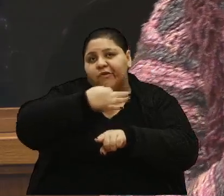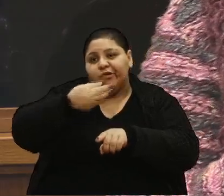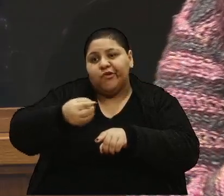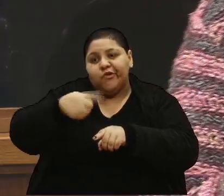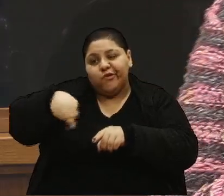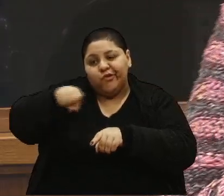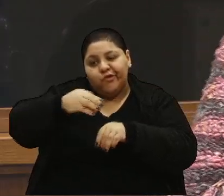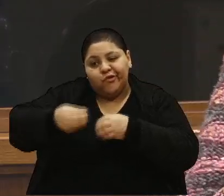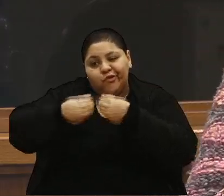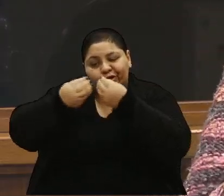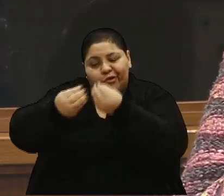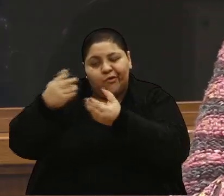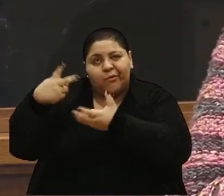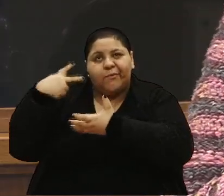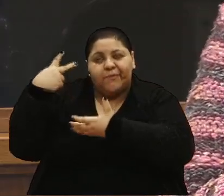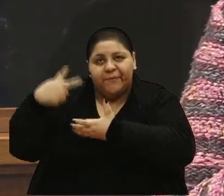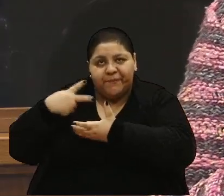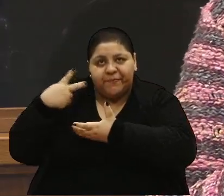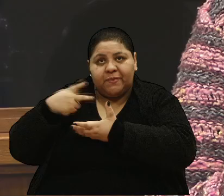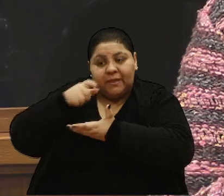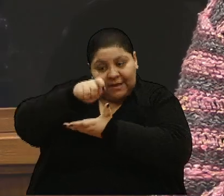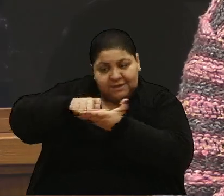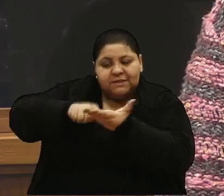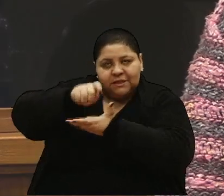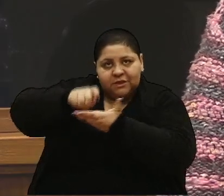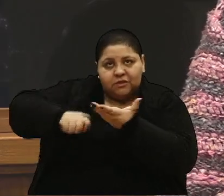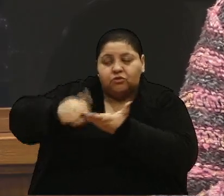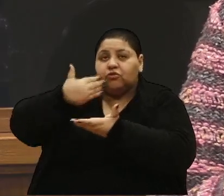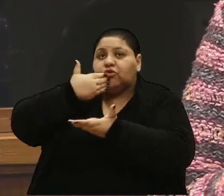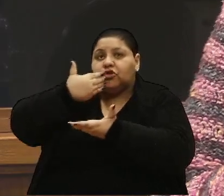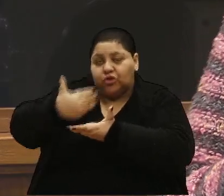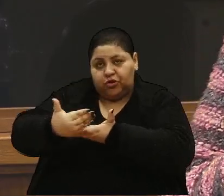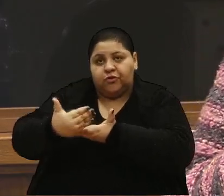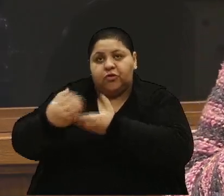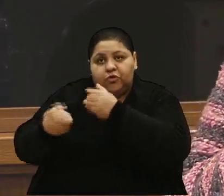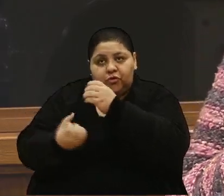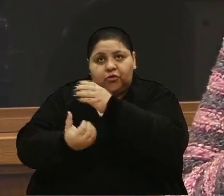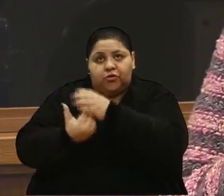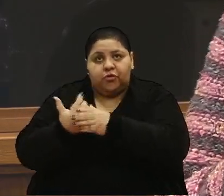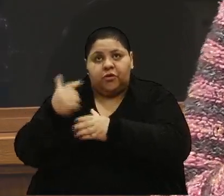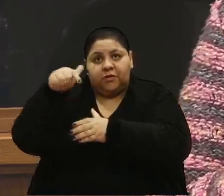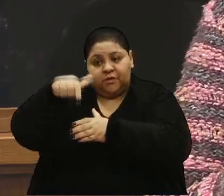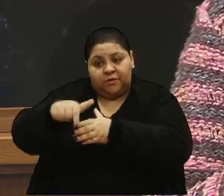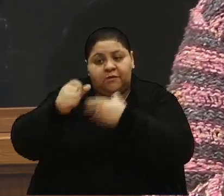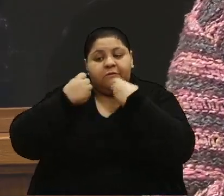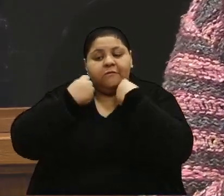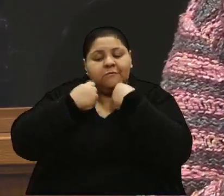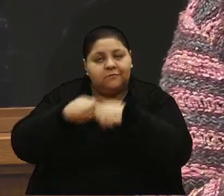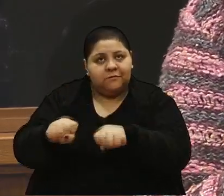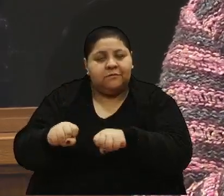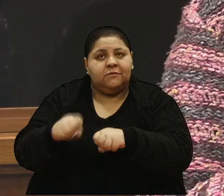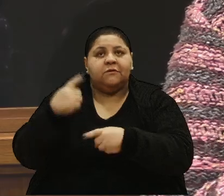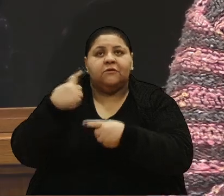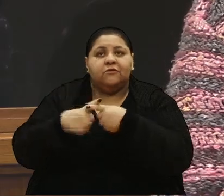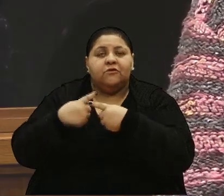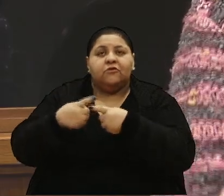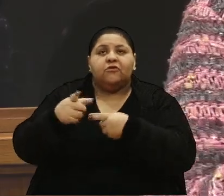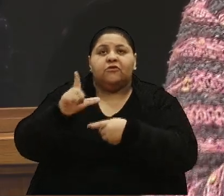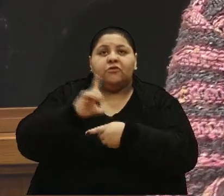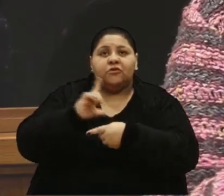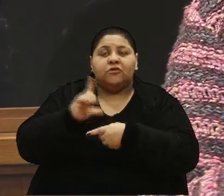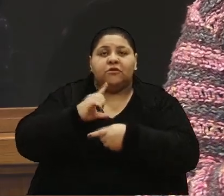também, algumas vereadoras assinaram um pedido de que se crie aqui uma secretaria, porque nós temos